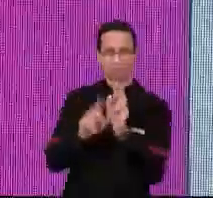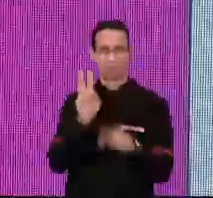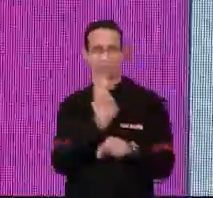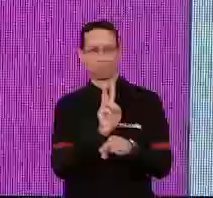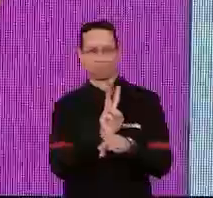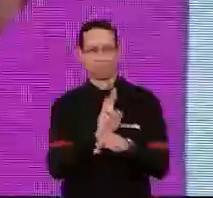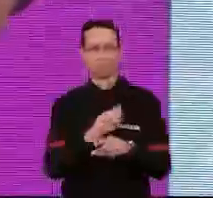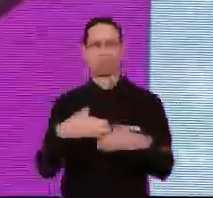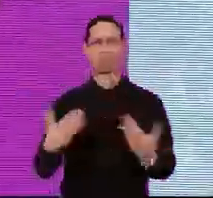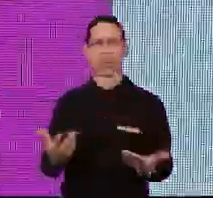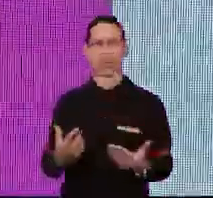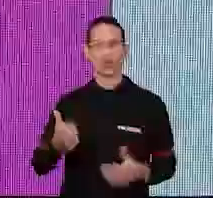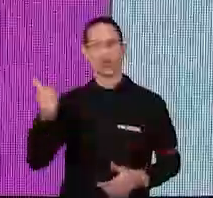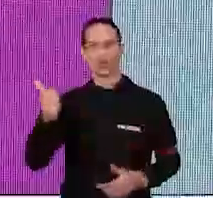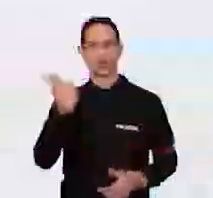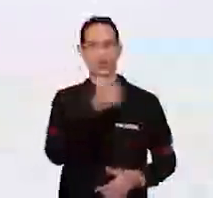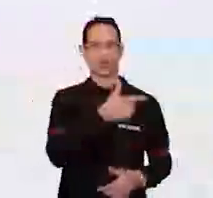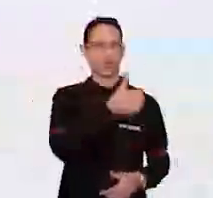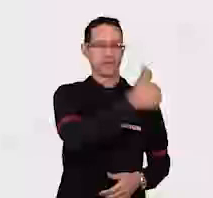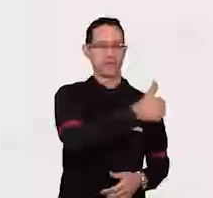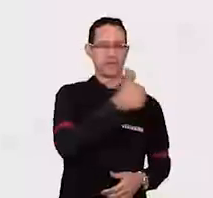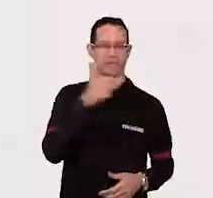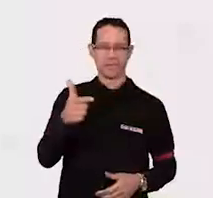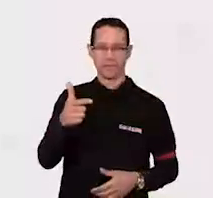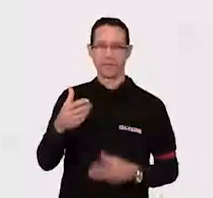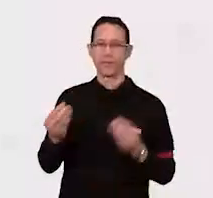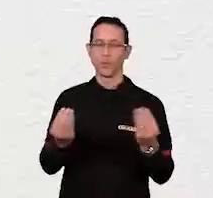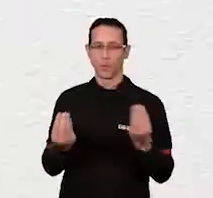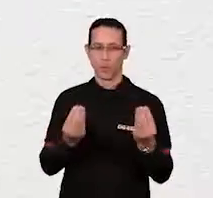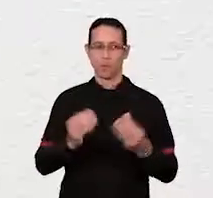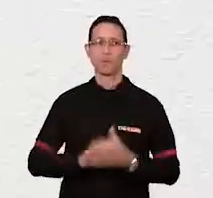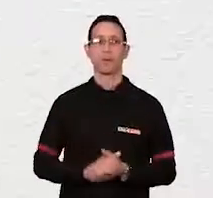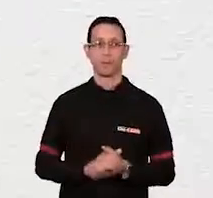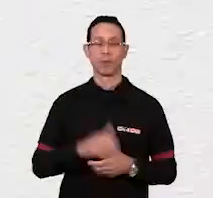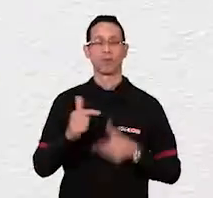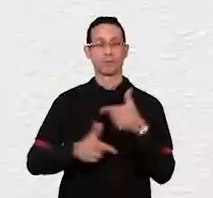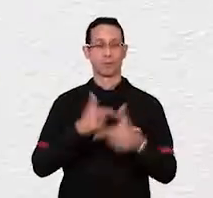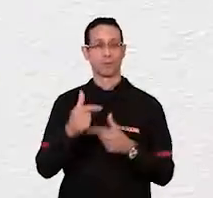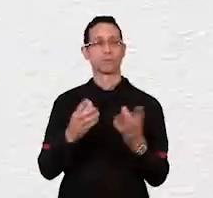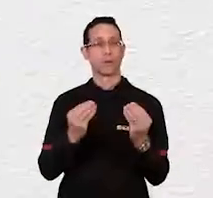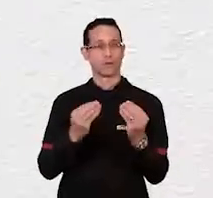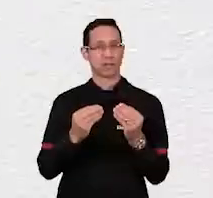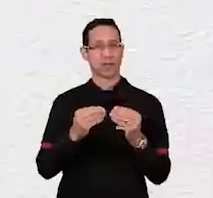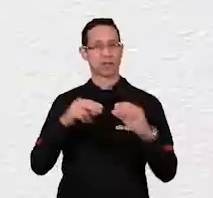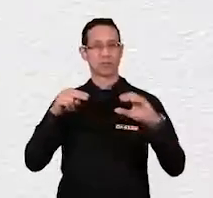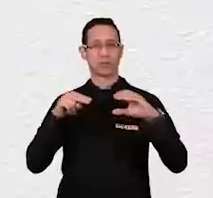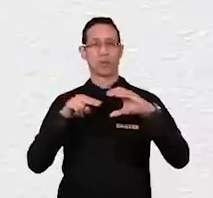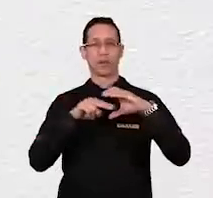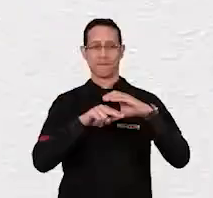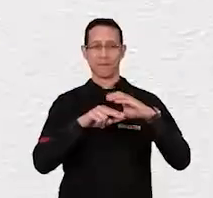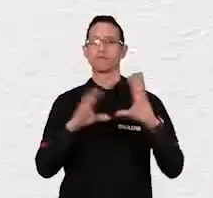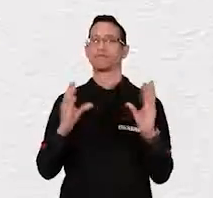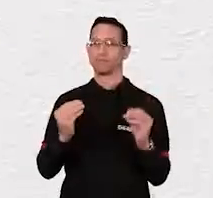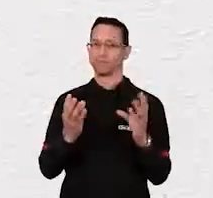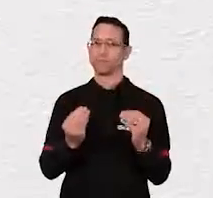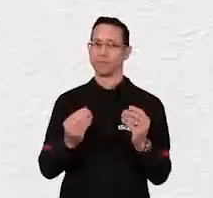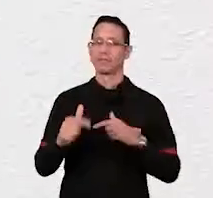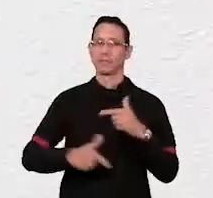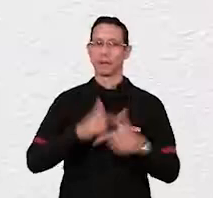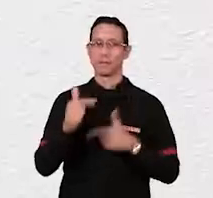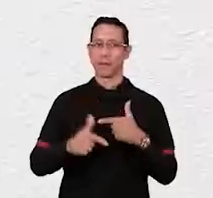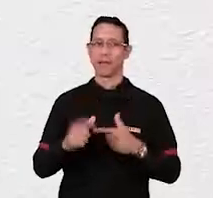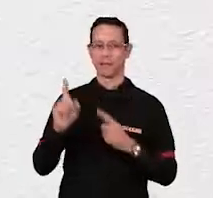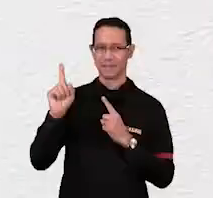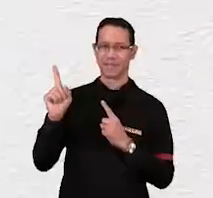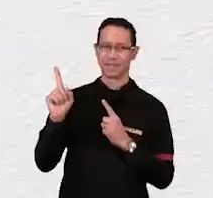assim, quanto ao exame de imagem da orelha média. Então, assim, eu trabalho bastante com tomografia, bastante, e a gente trouxe